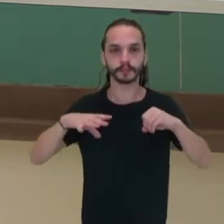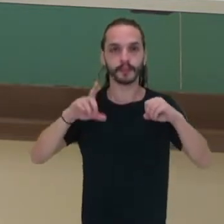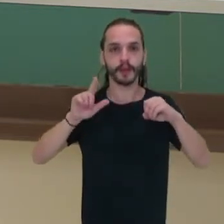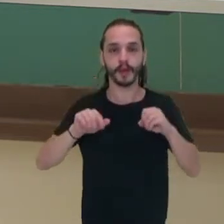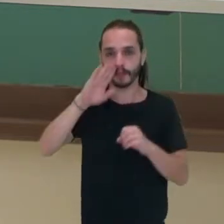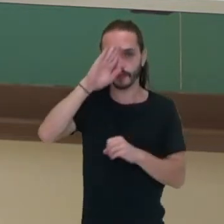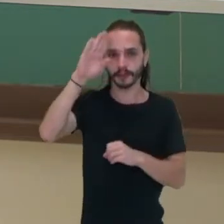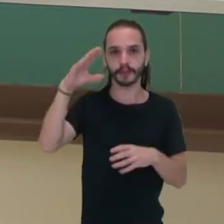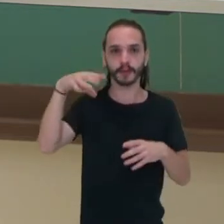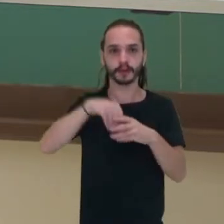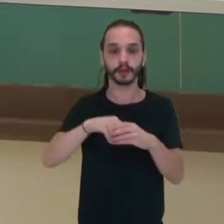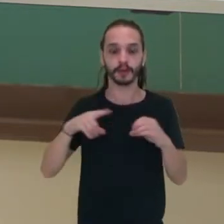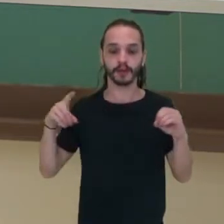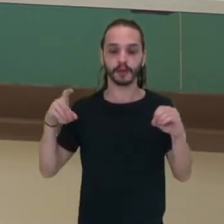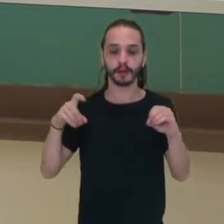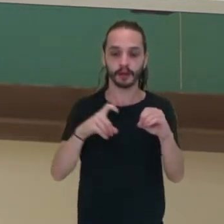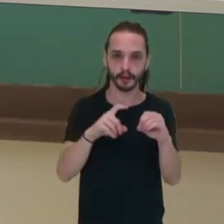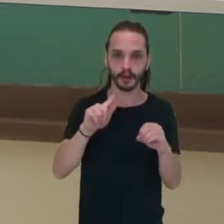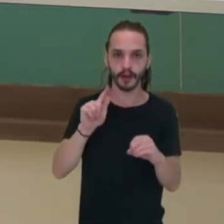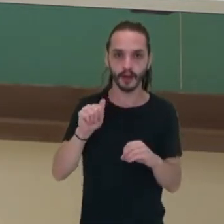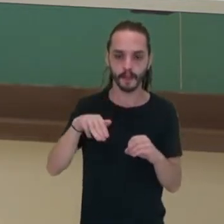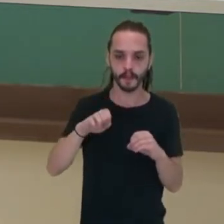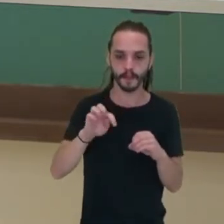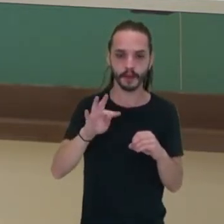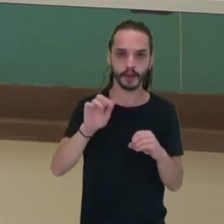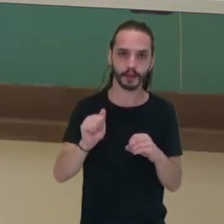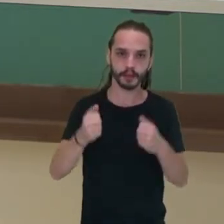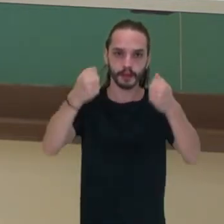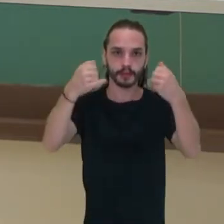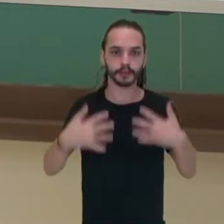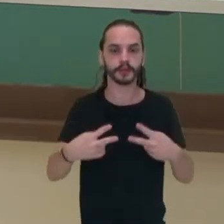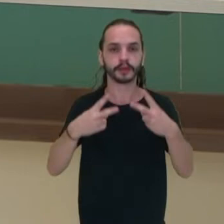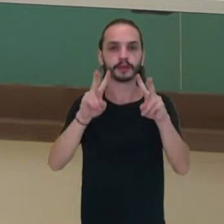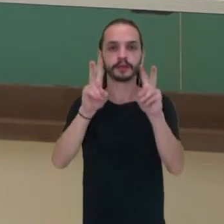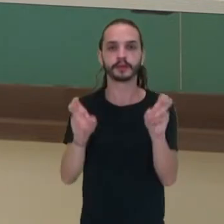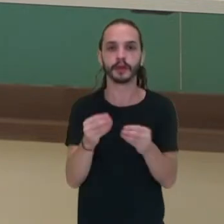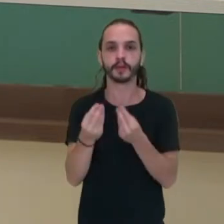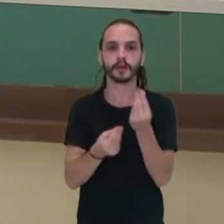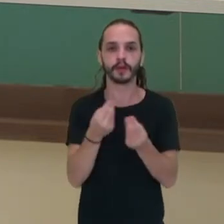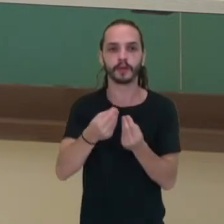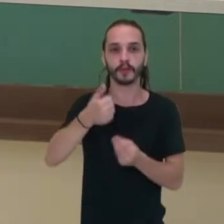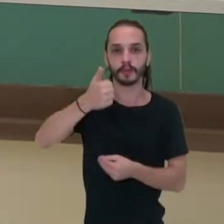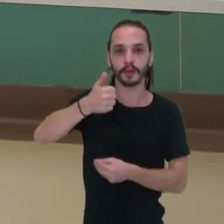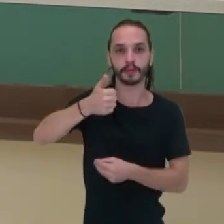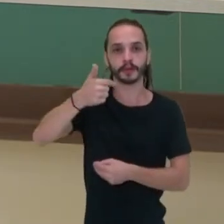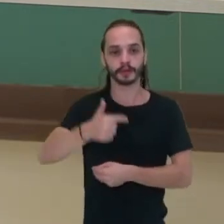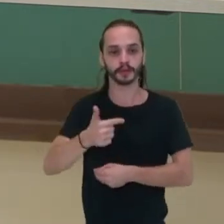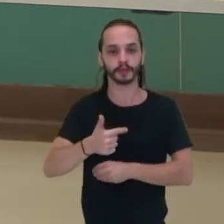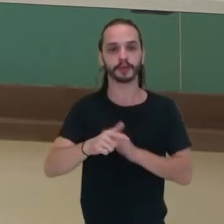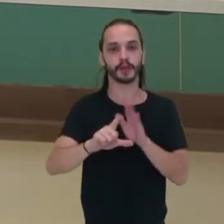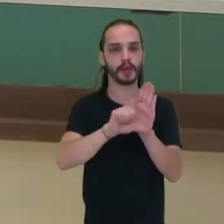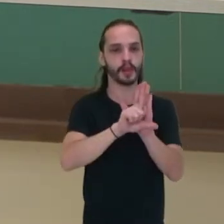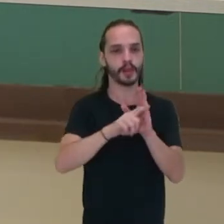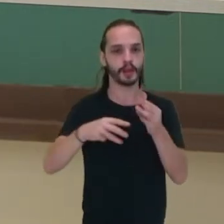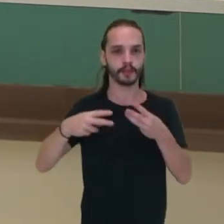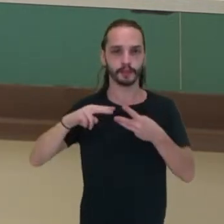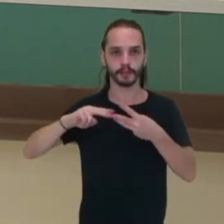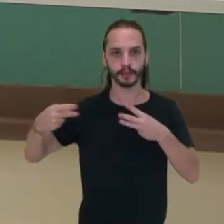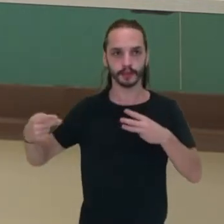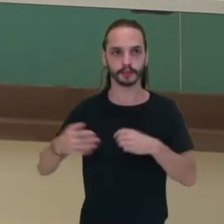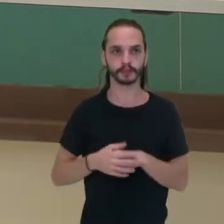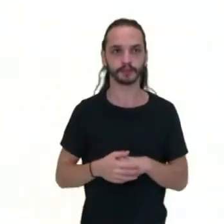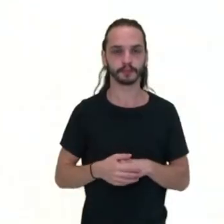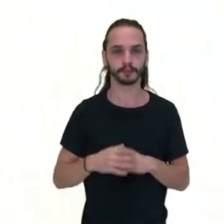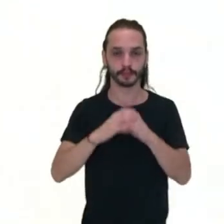gametas e que vai explicar para a gente a transmissão, né, a primeira e também a segunda lei de Mendel. A meiose é